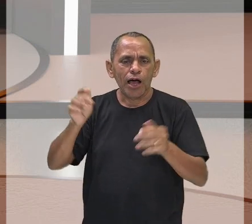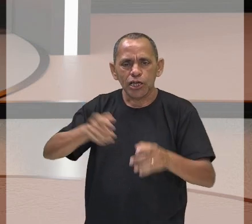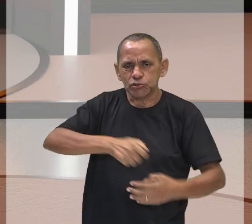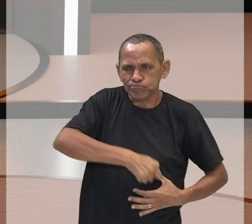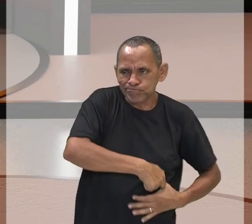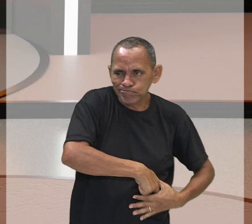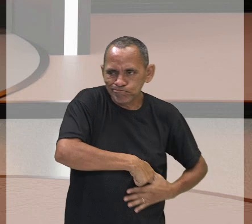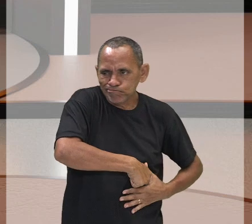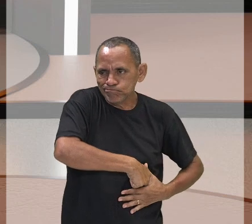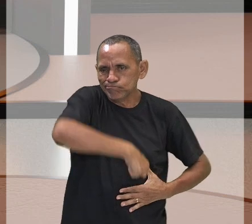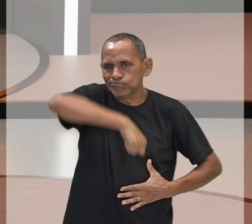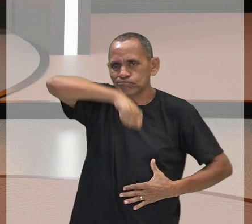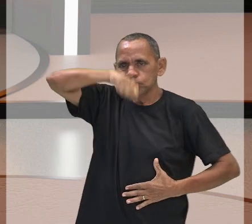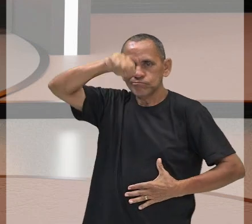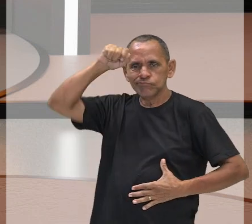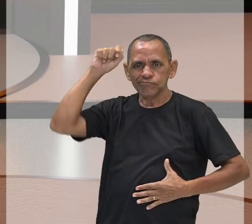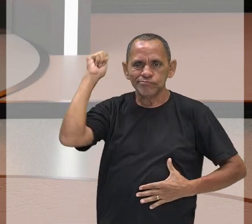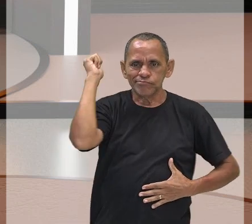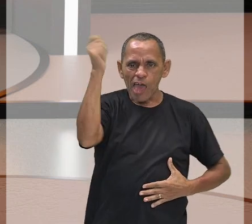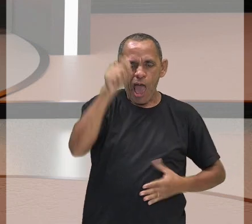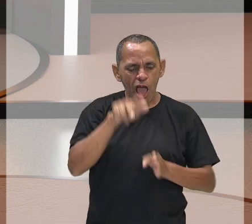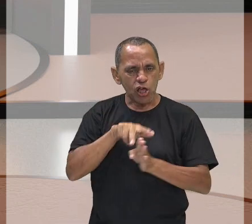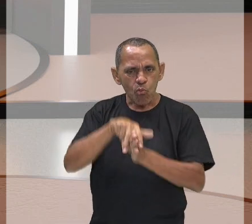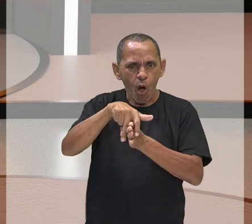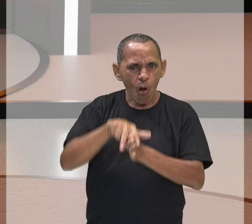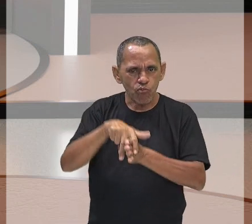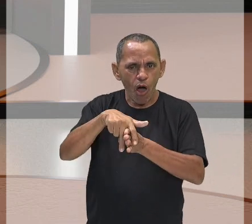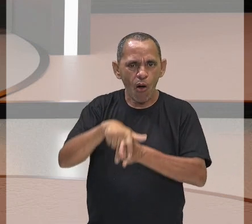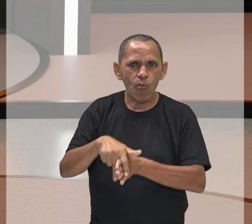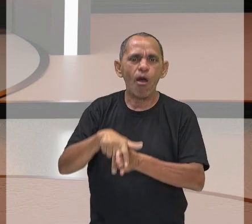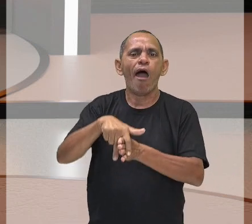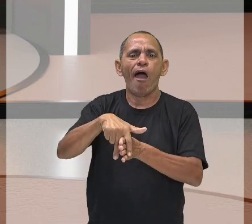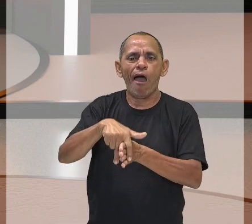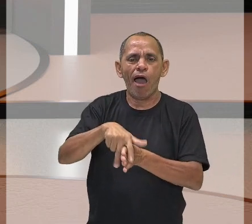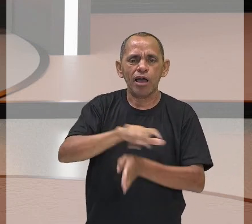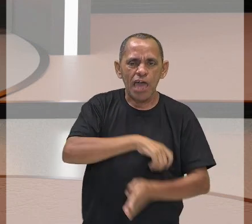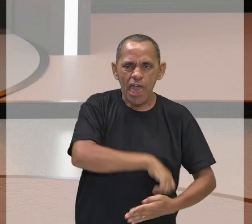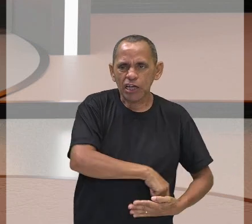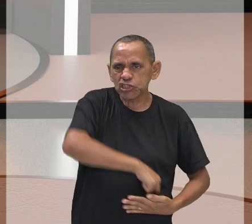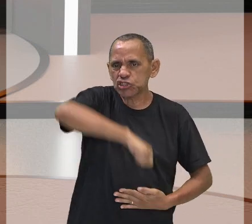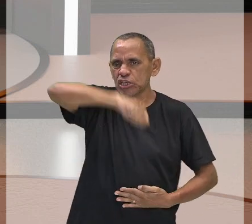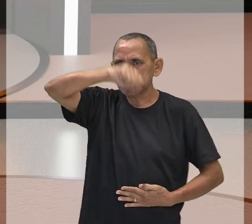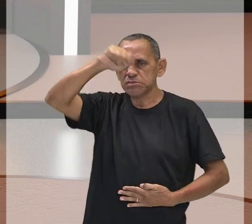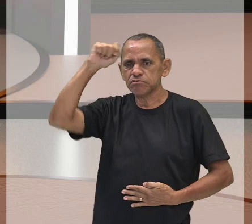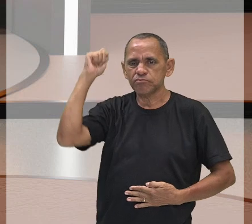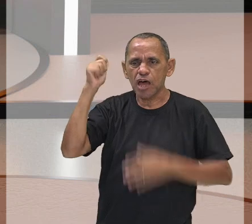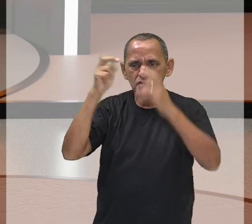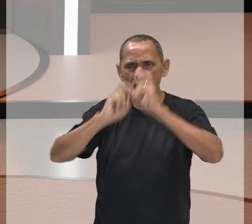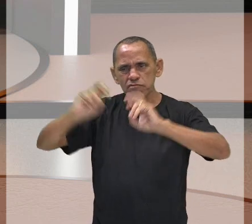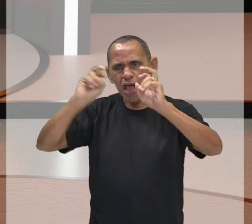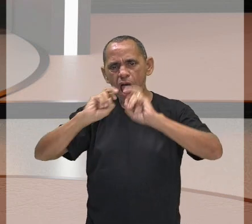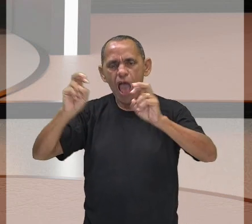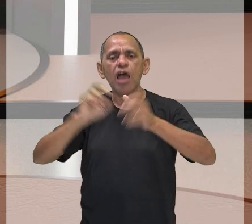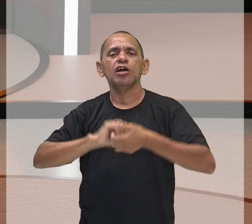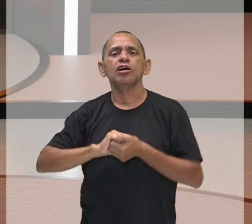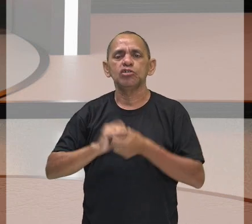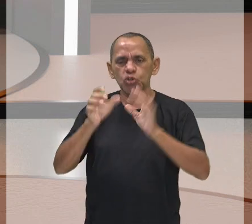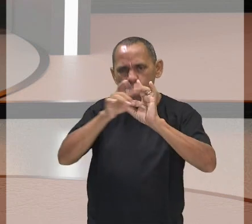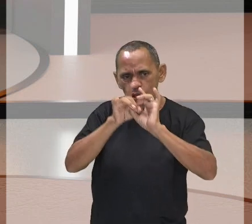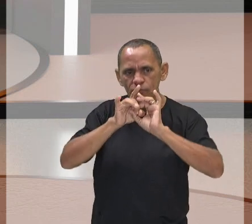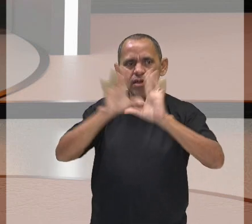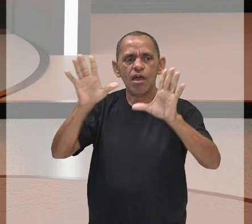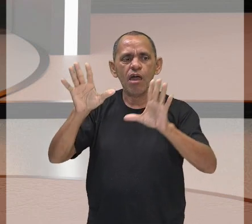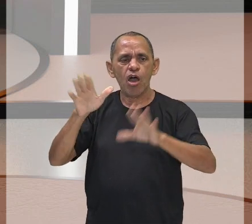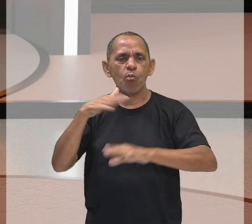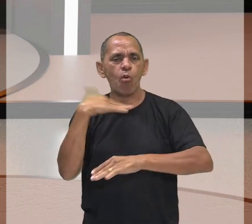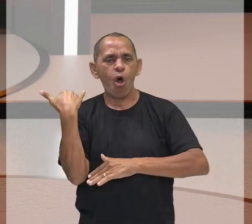cena de Dom Pedro I em cima de um cavalo branco, erguendo a sua espada e gritando independência ou morte, foi uma criação,